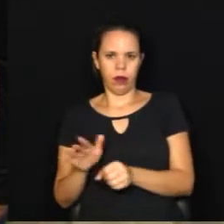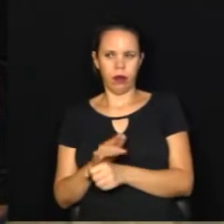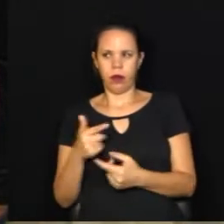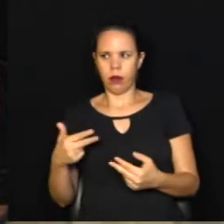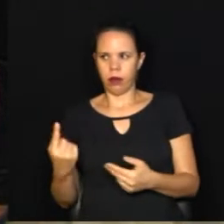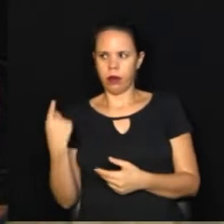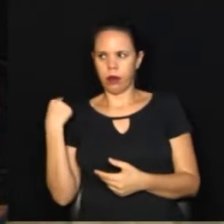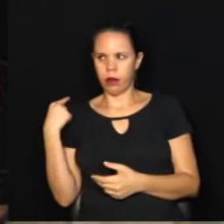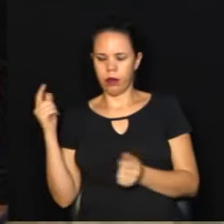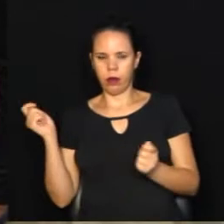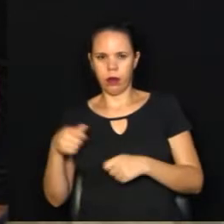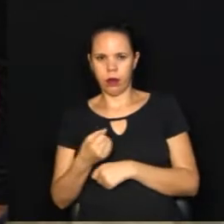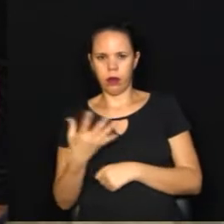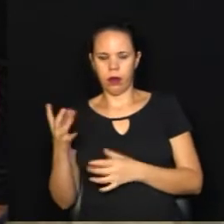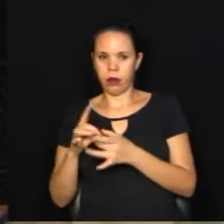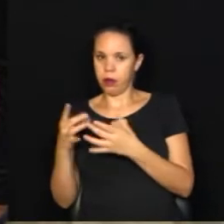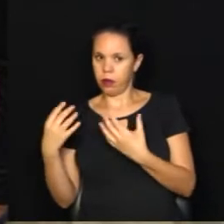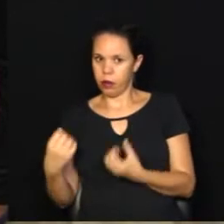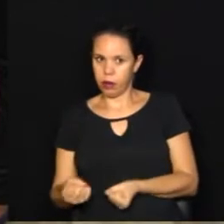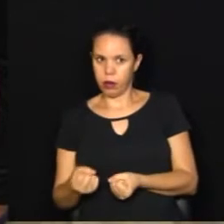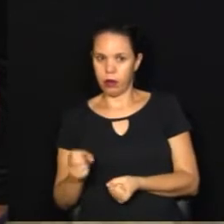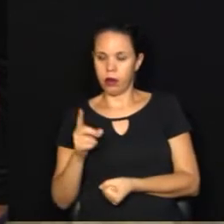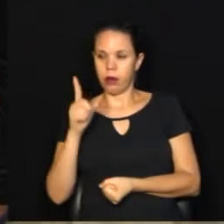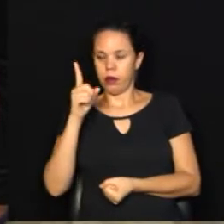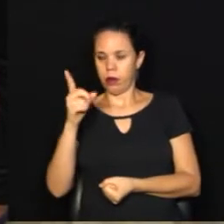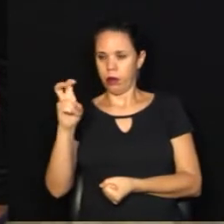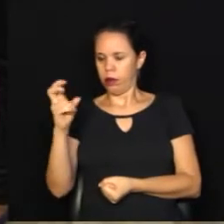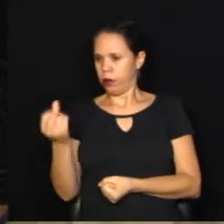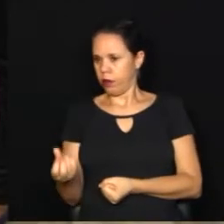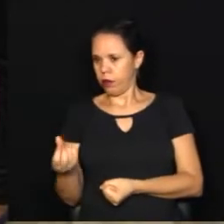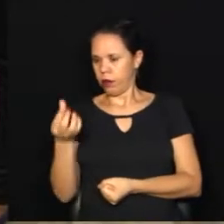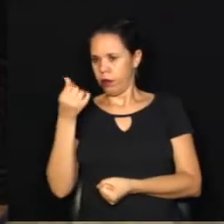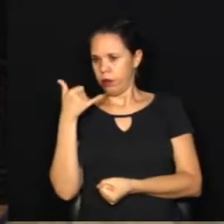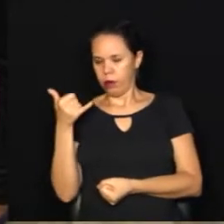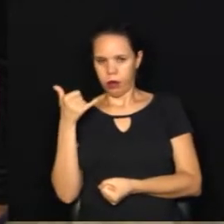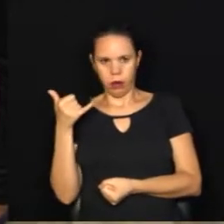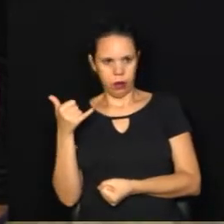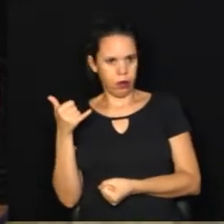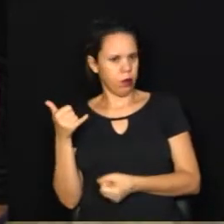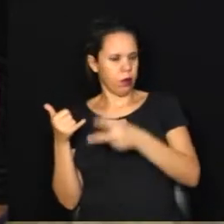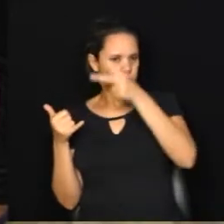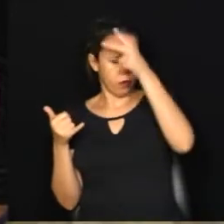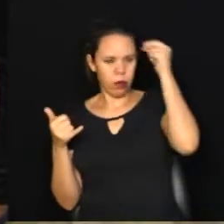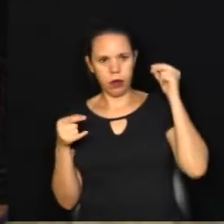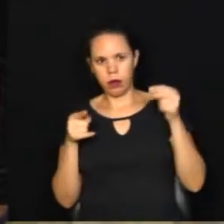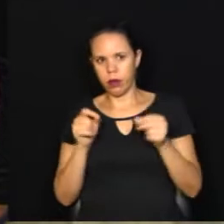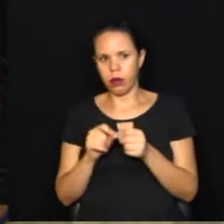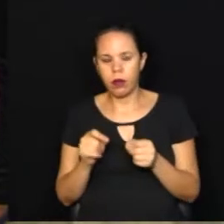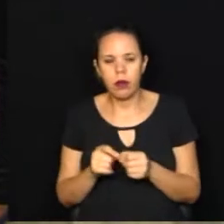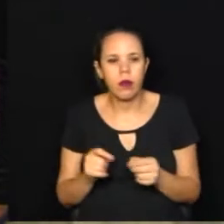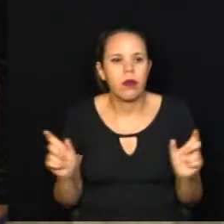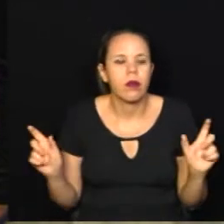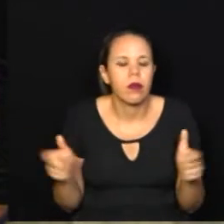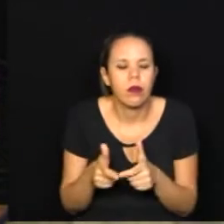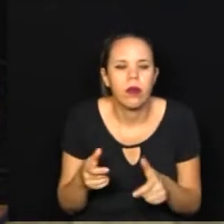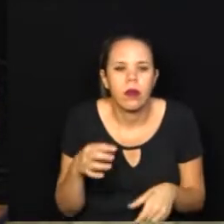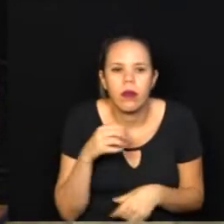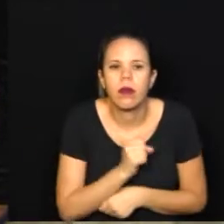11.549 pessoas. Agora a gente vai falar da situação aqui na cidade. Olha, de acordo com esse boletim